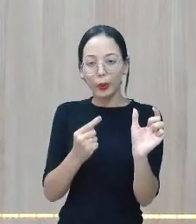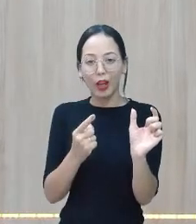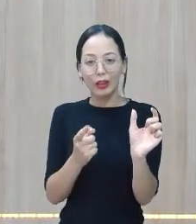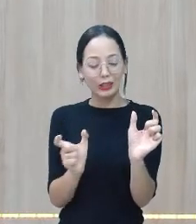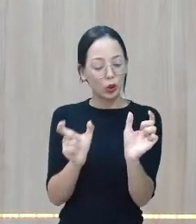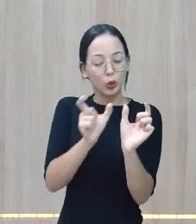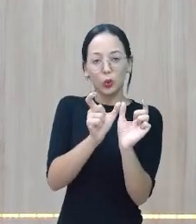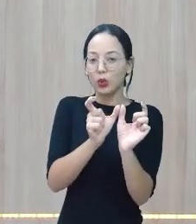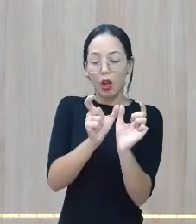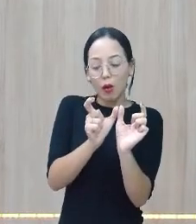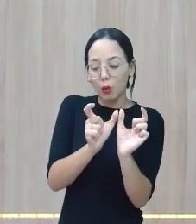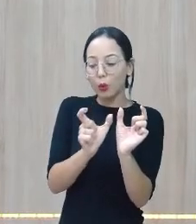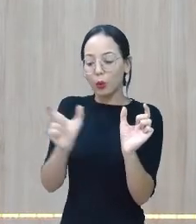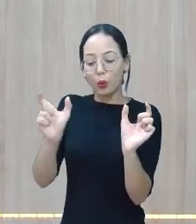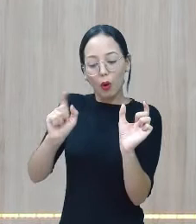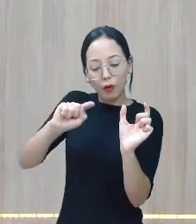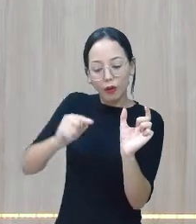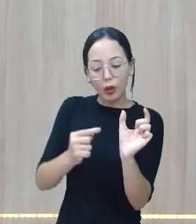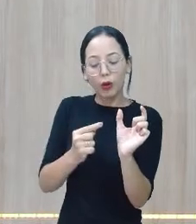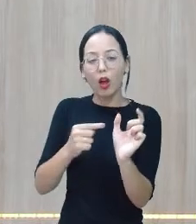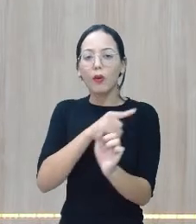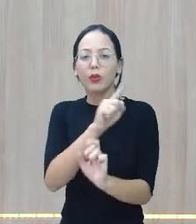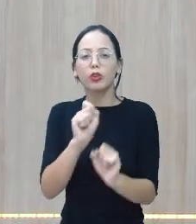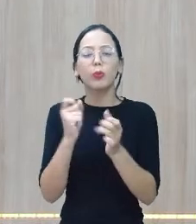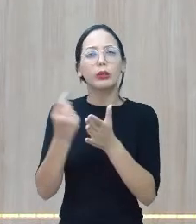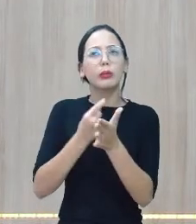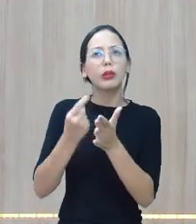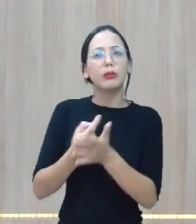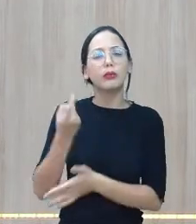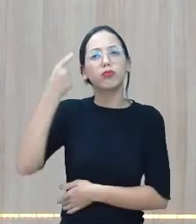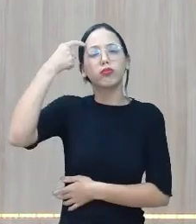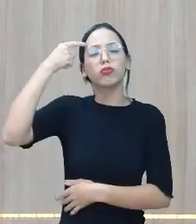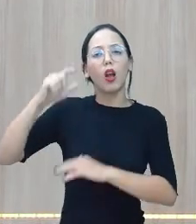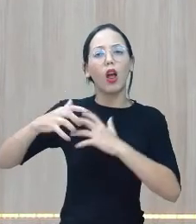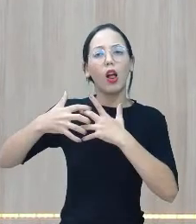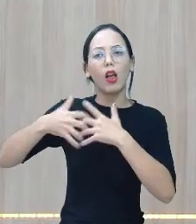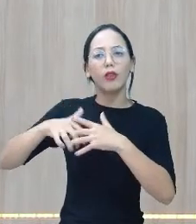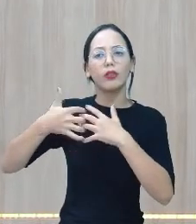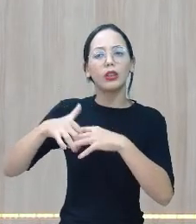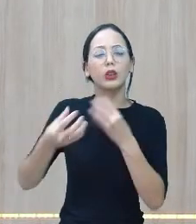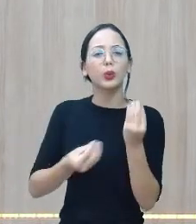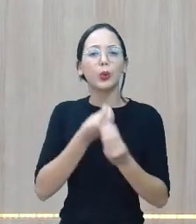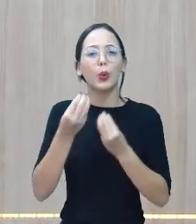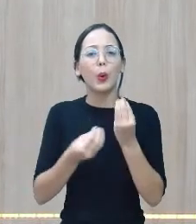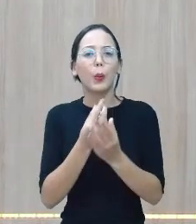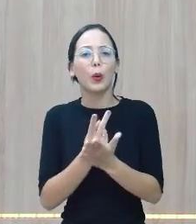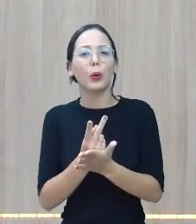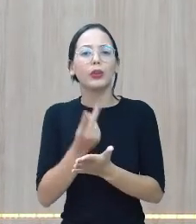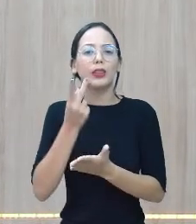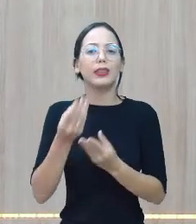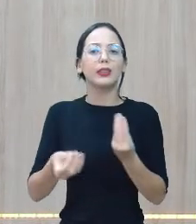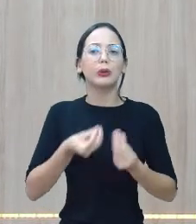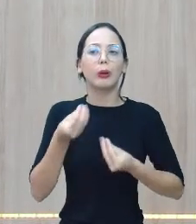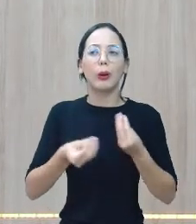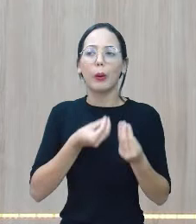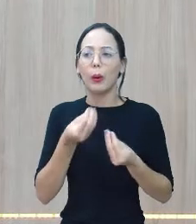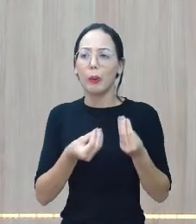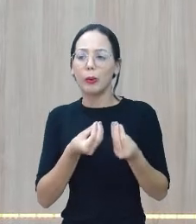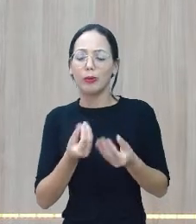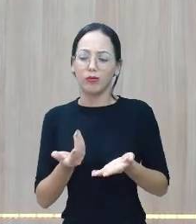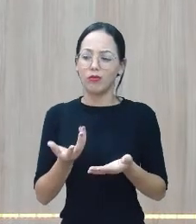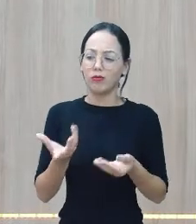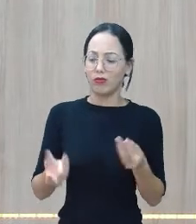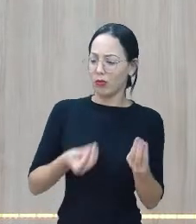acontece? Não é? Vocês podem estar perguntando aí, não é? Do outro lado, como é,